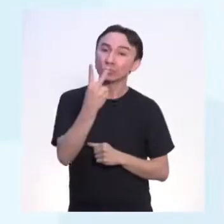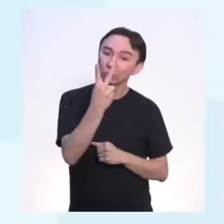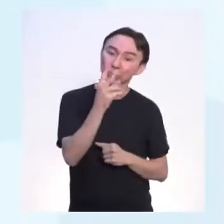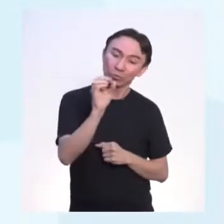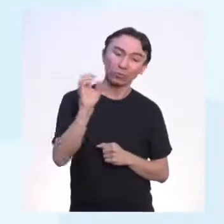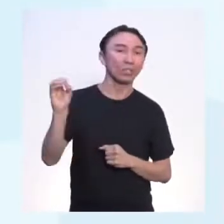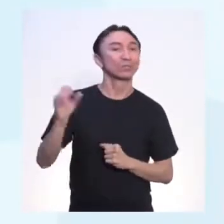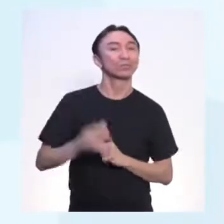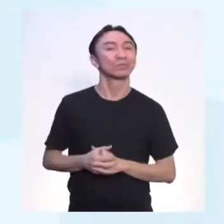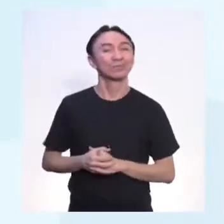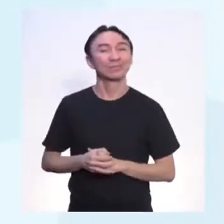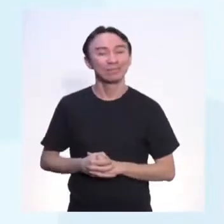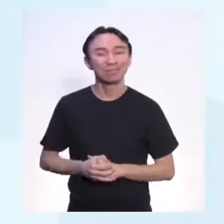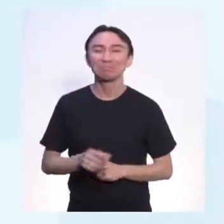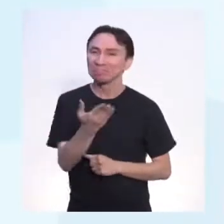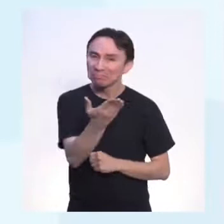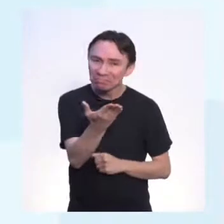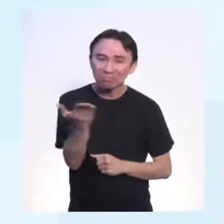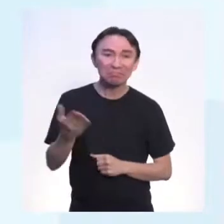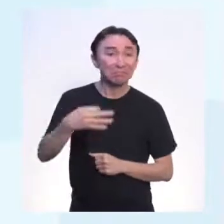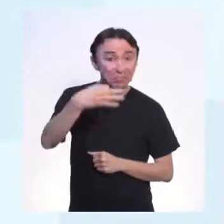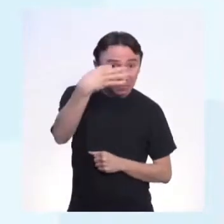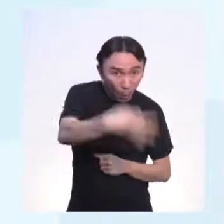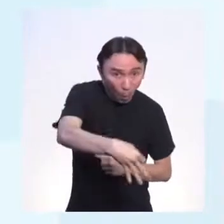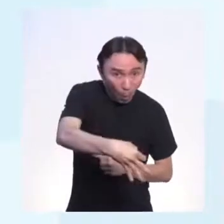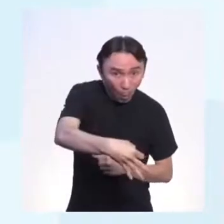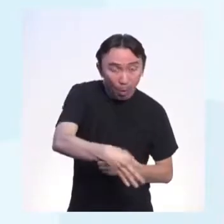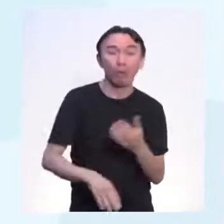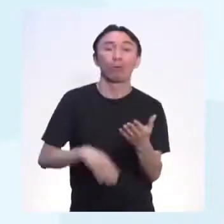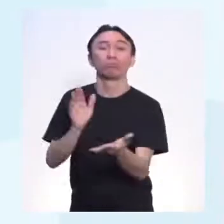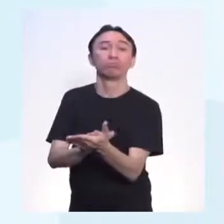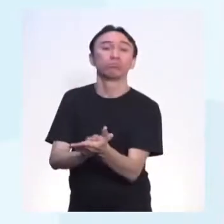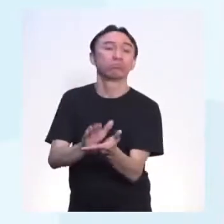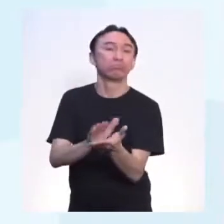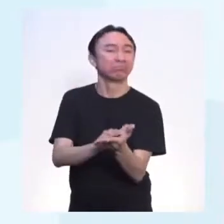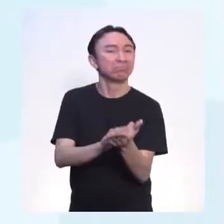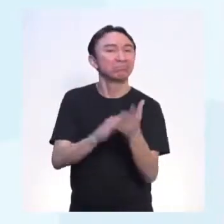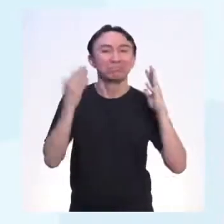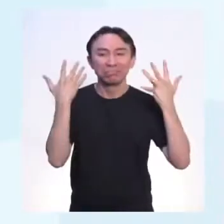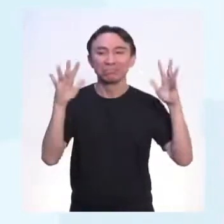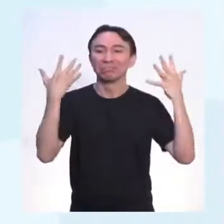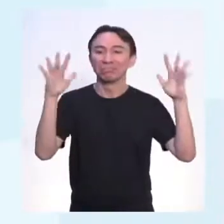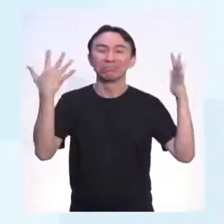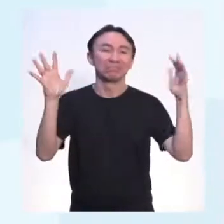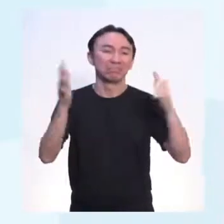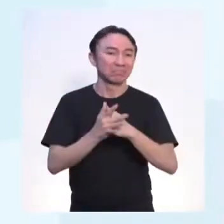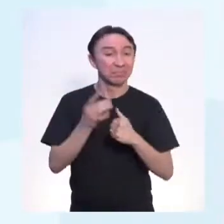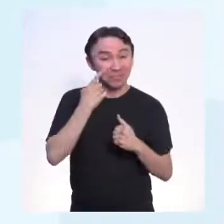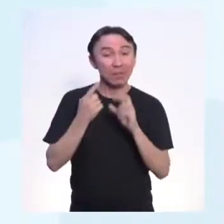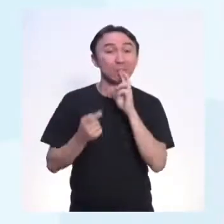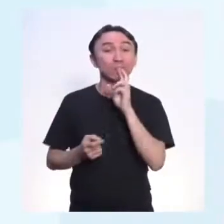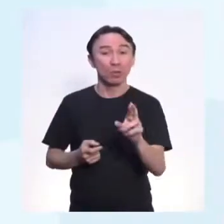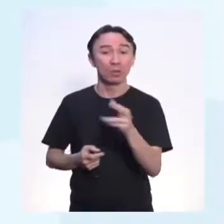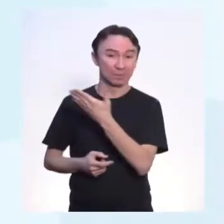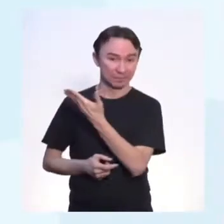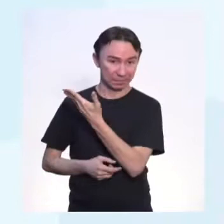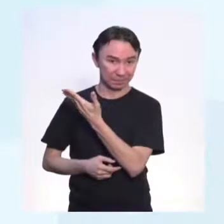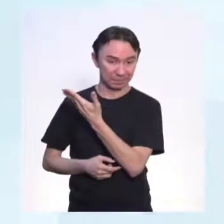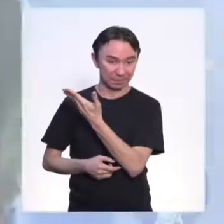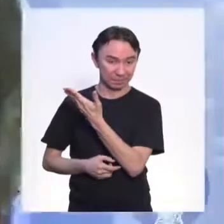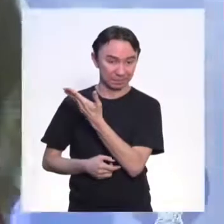200. Então, parabéns para quem acertou. Olha a resolução aí na tela.